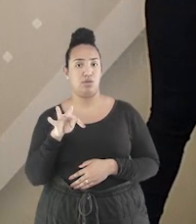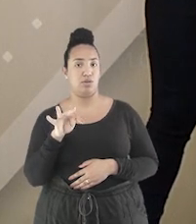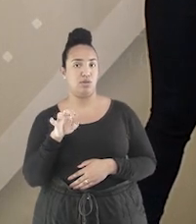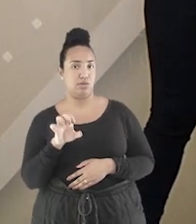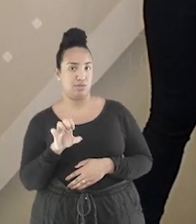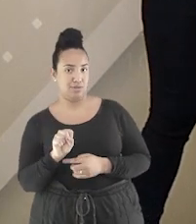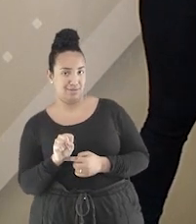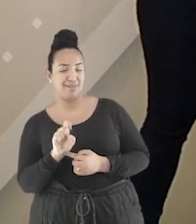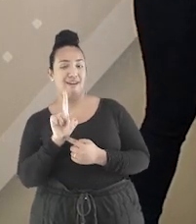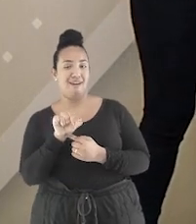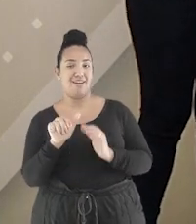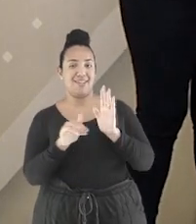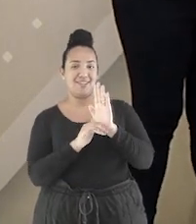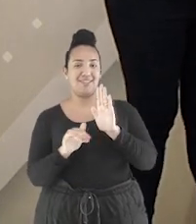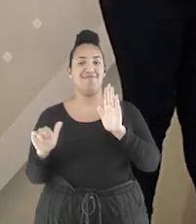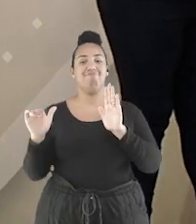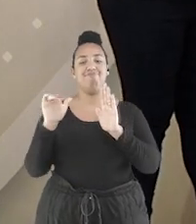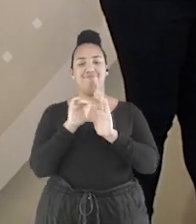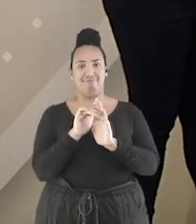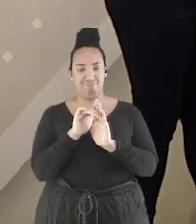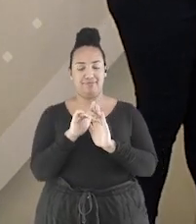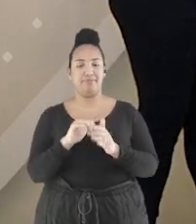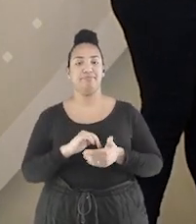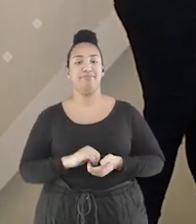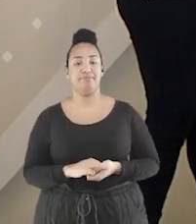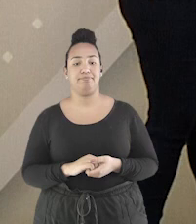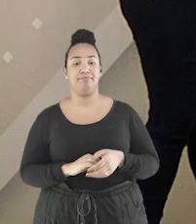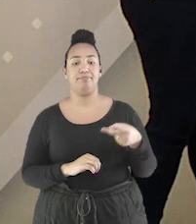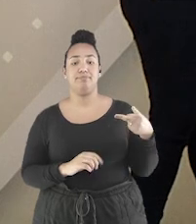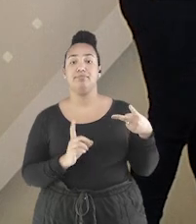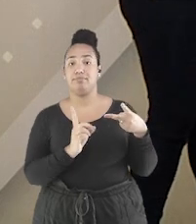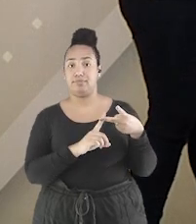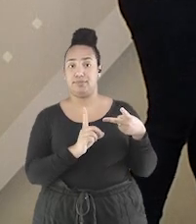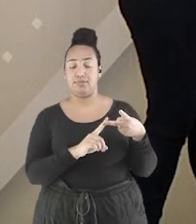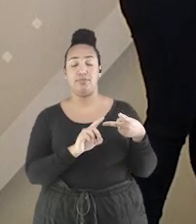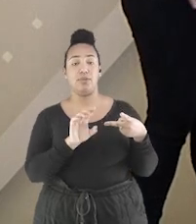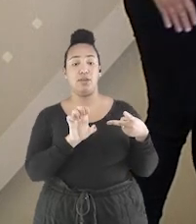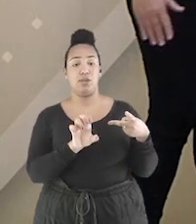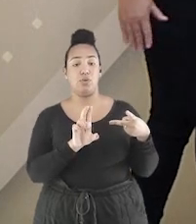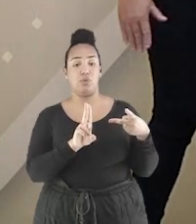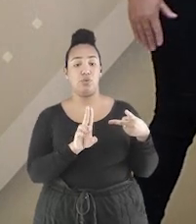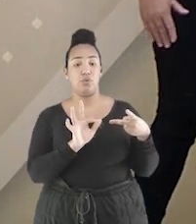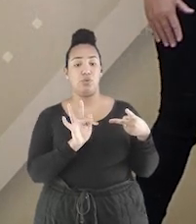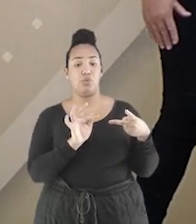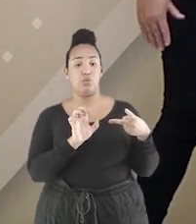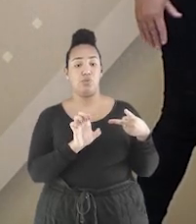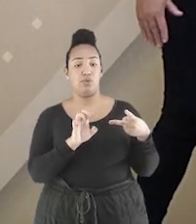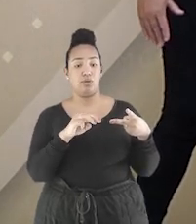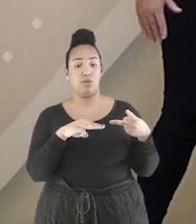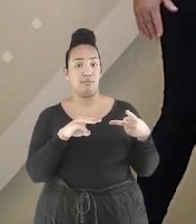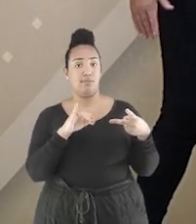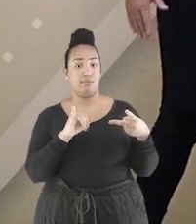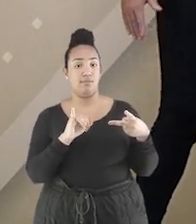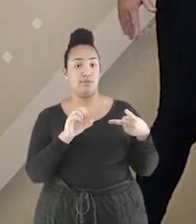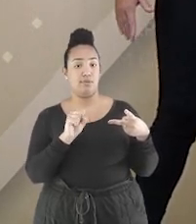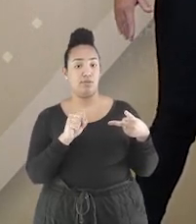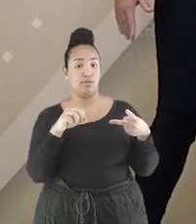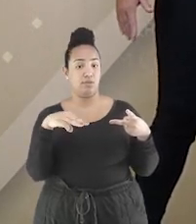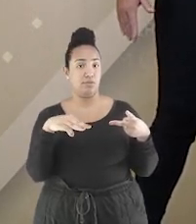Bater as botas já é um eufemismo, a figura de linguagem que caracteriza a suavização de